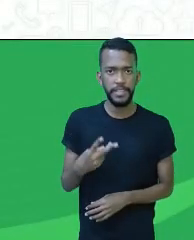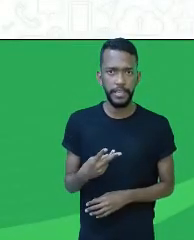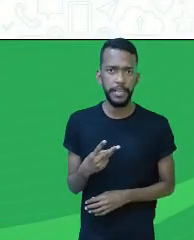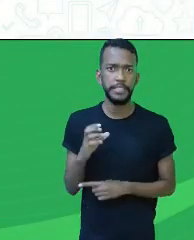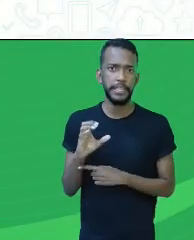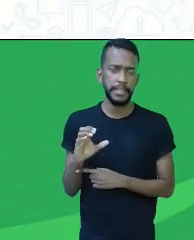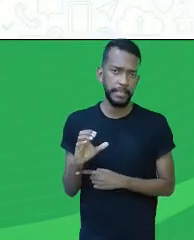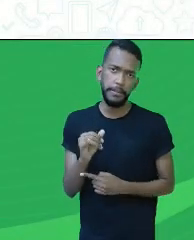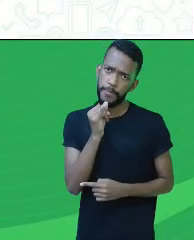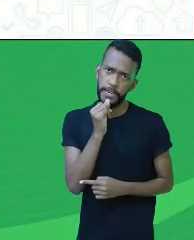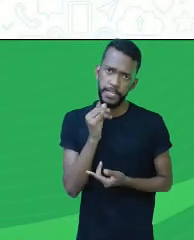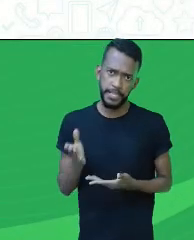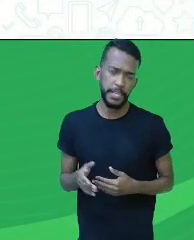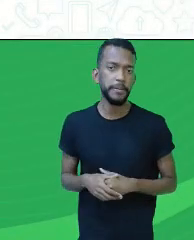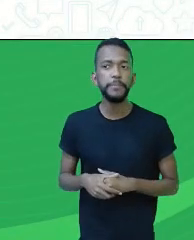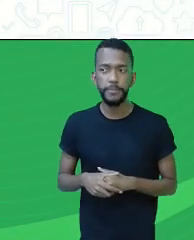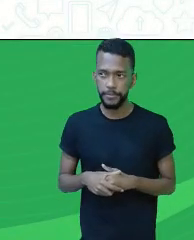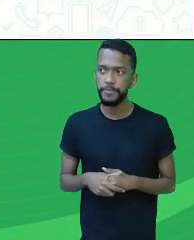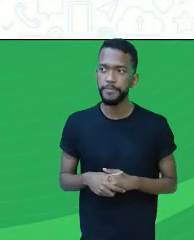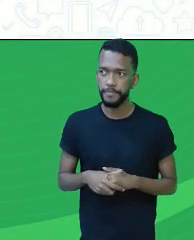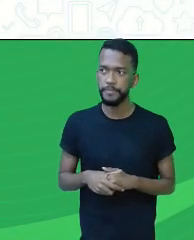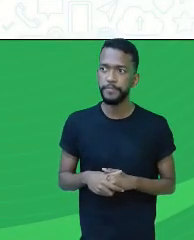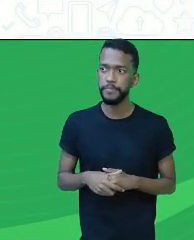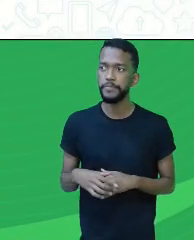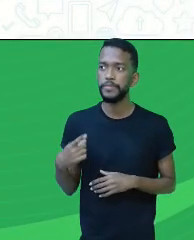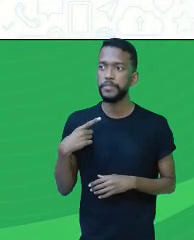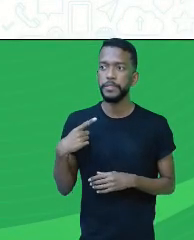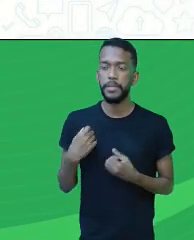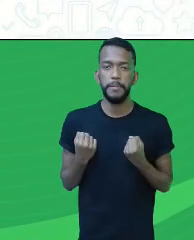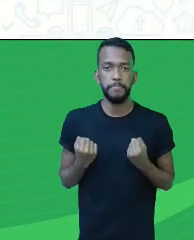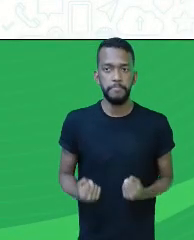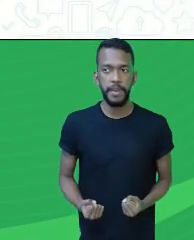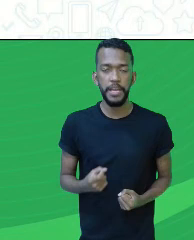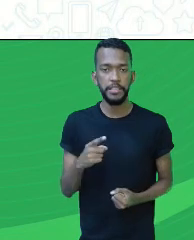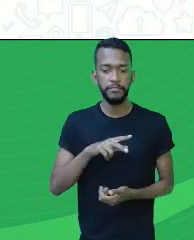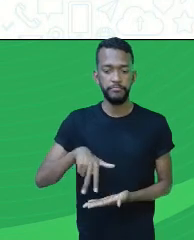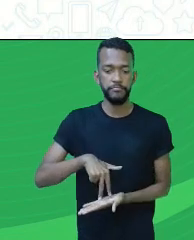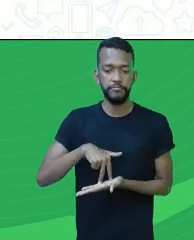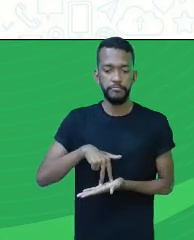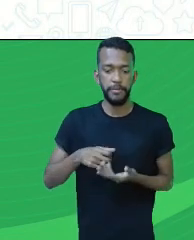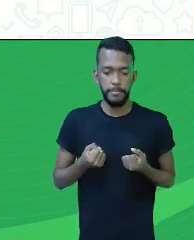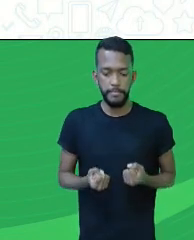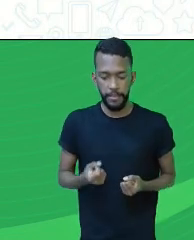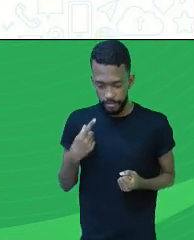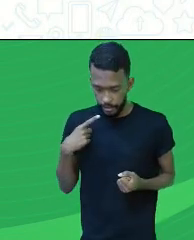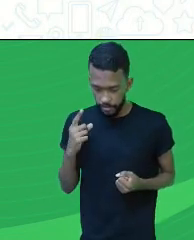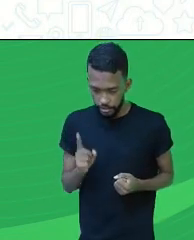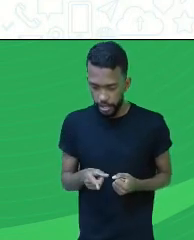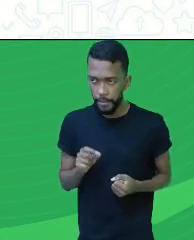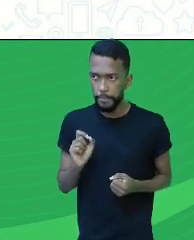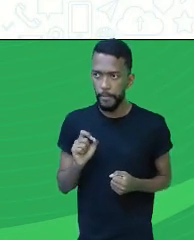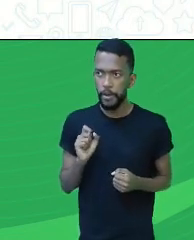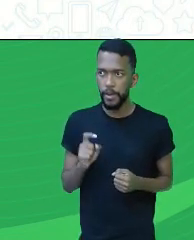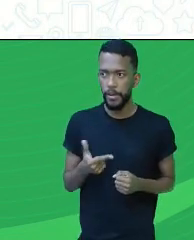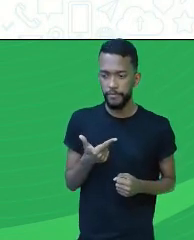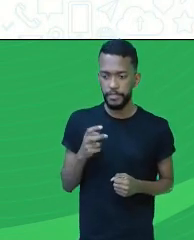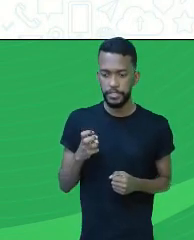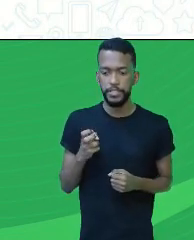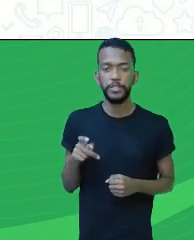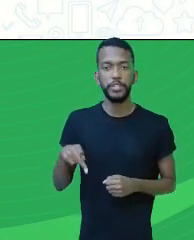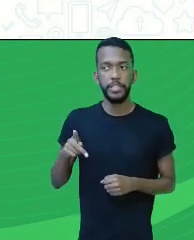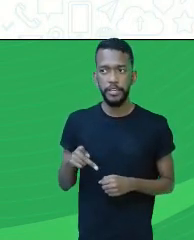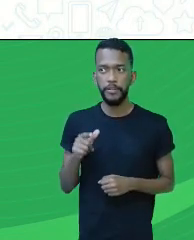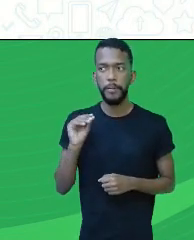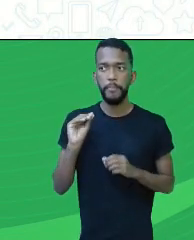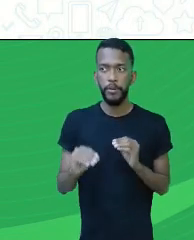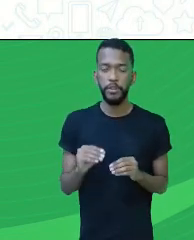1,23 m, por exemplo, tá bom? O seu peso, se pesa lá na balança, aí coloca, eu tenho 25 quilos,